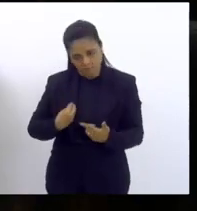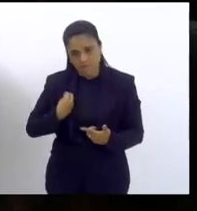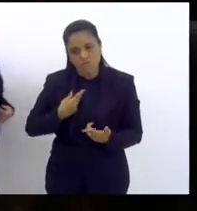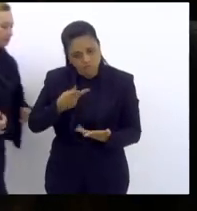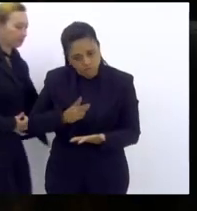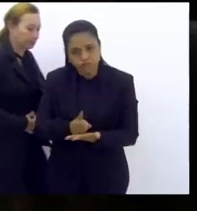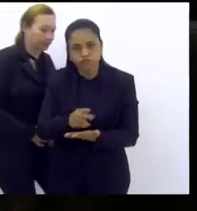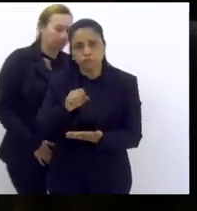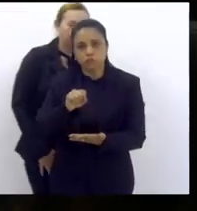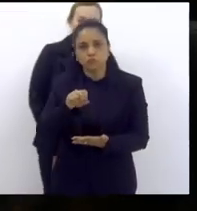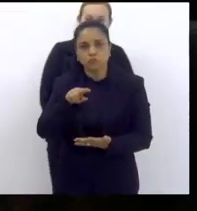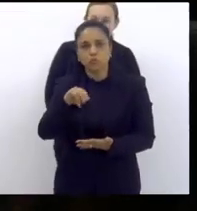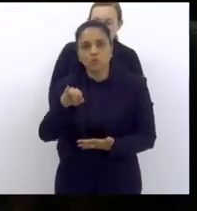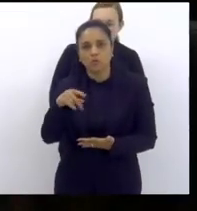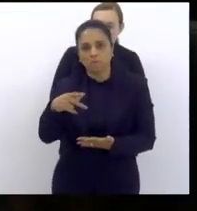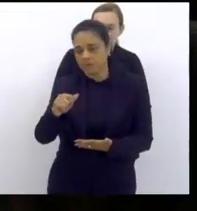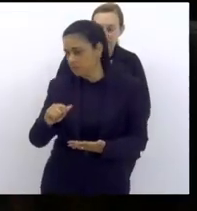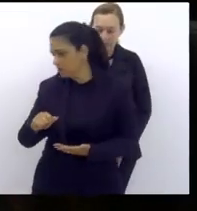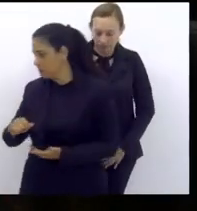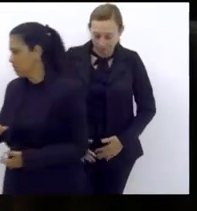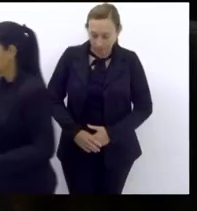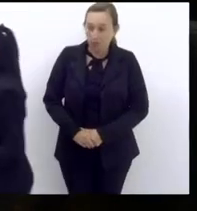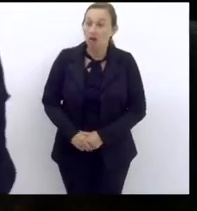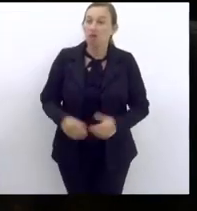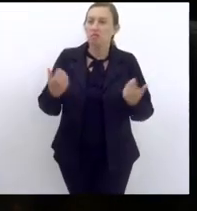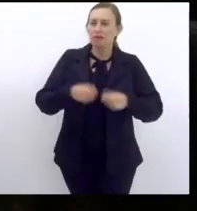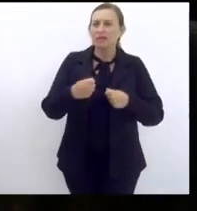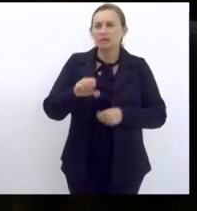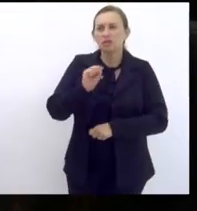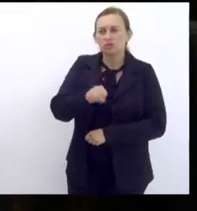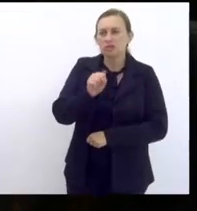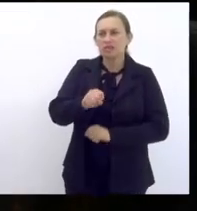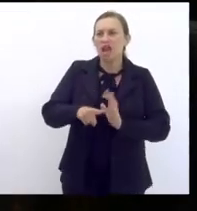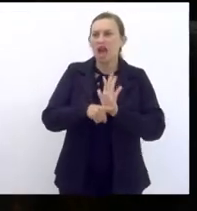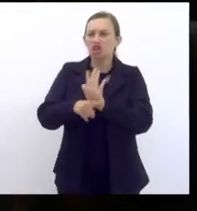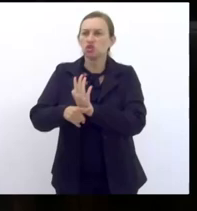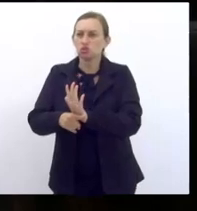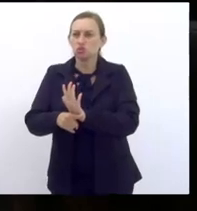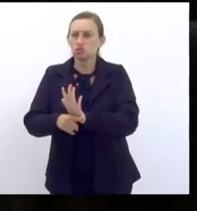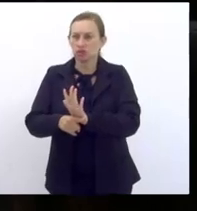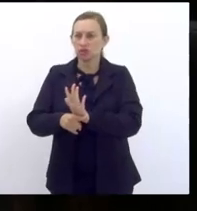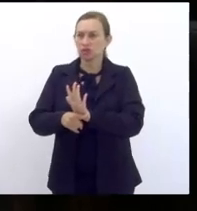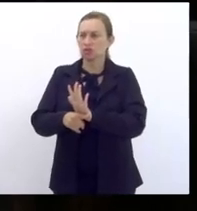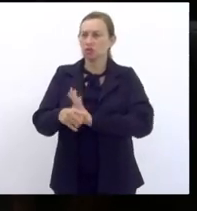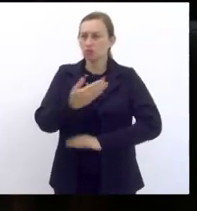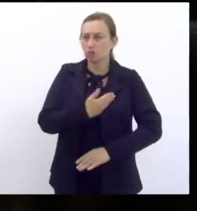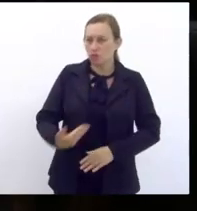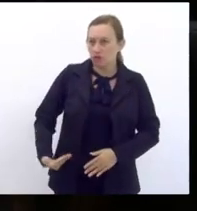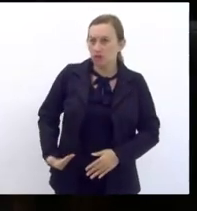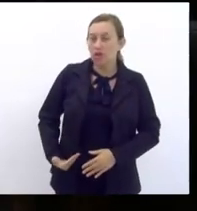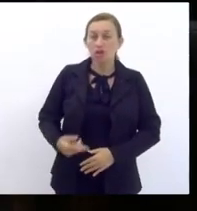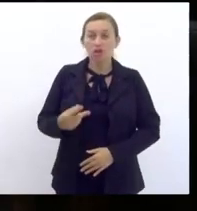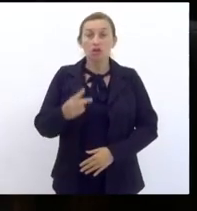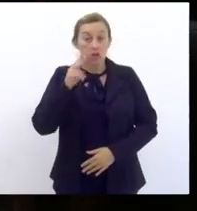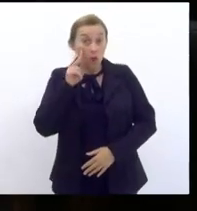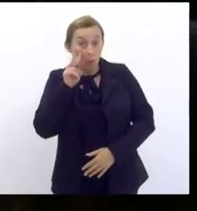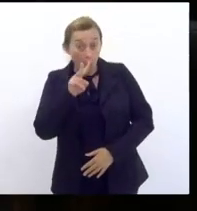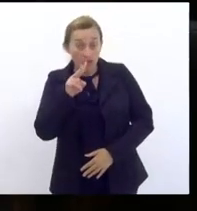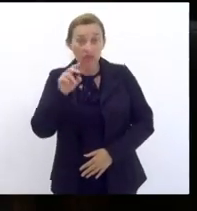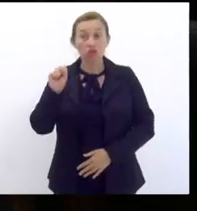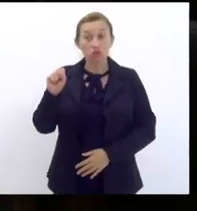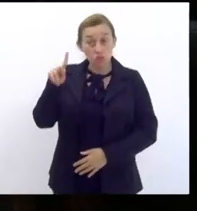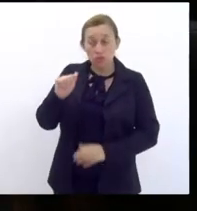Vou permitir voltar com tudo só que para isso eu preciso sim nós ajuda das autoridades que elas Olhe pela suipa